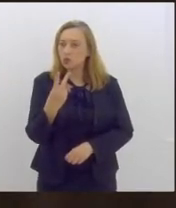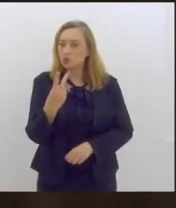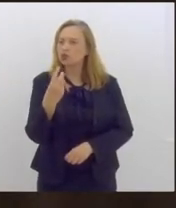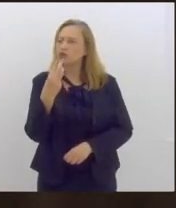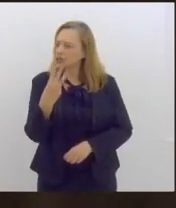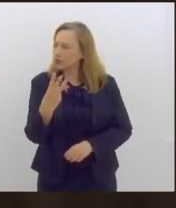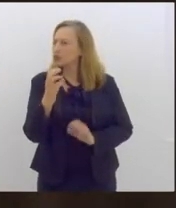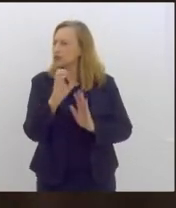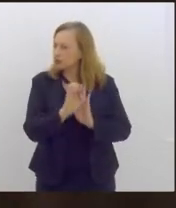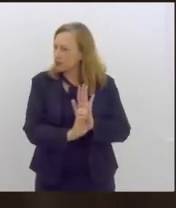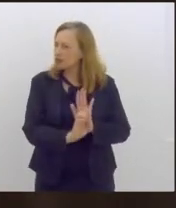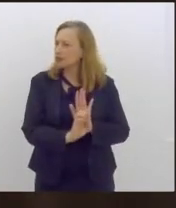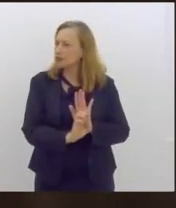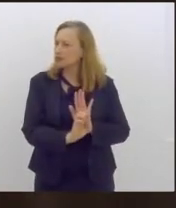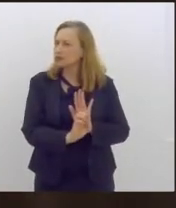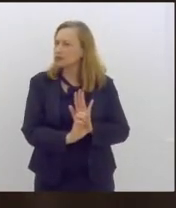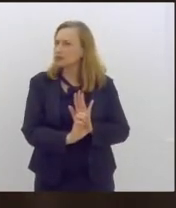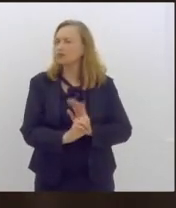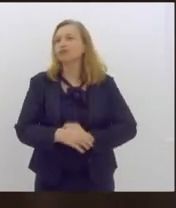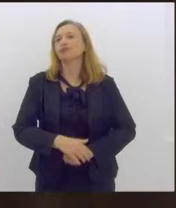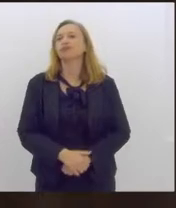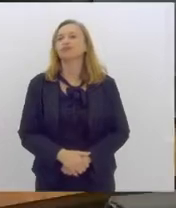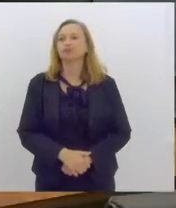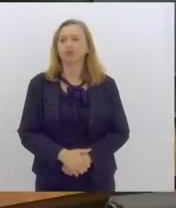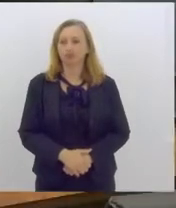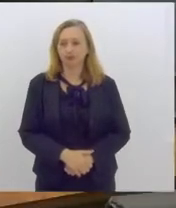e três emendas e